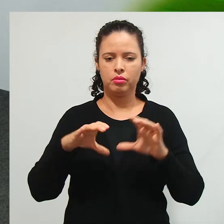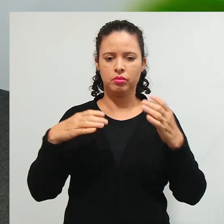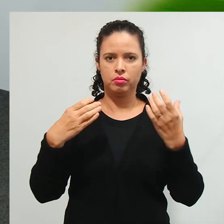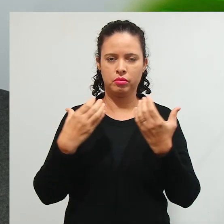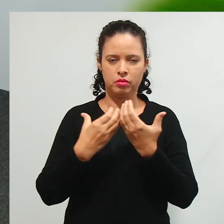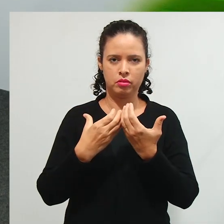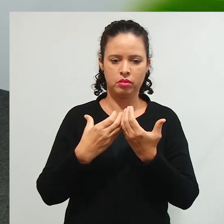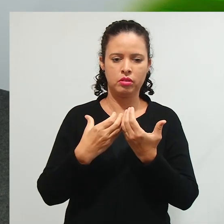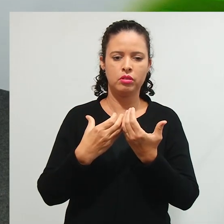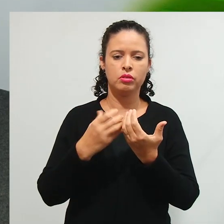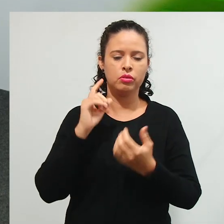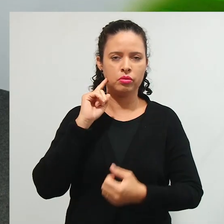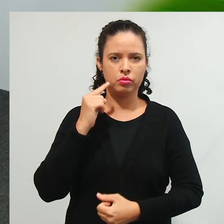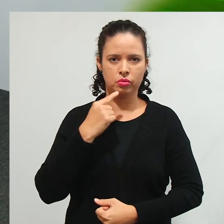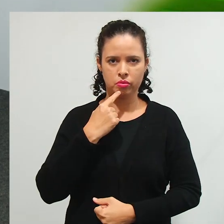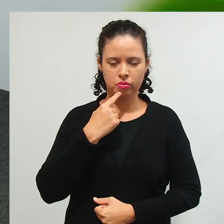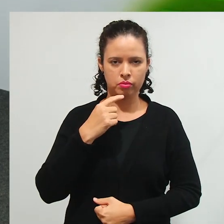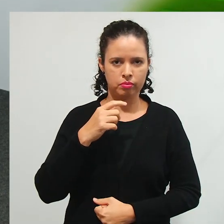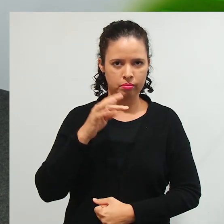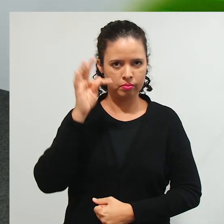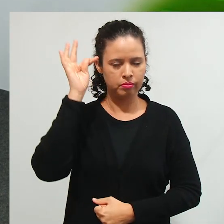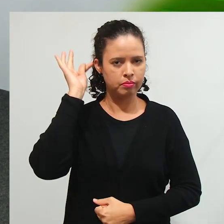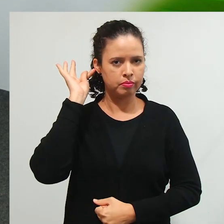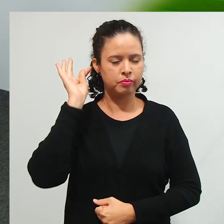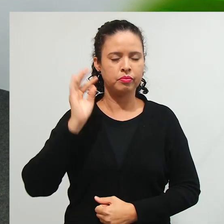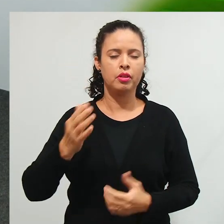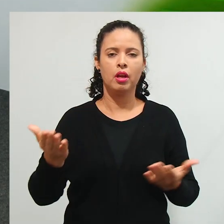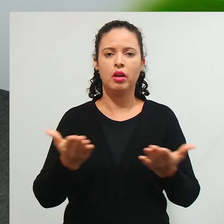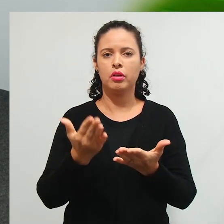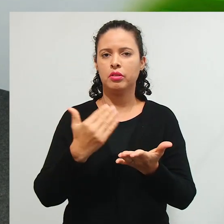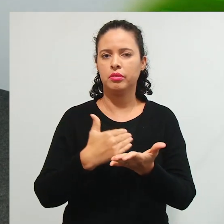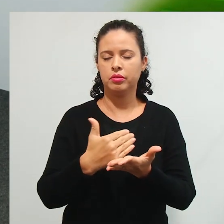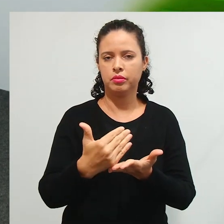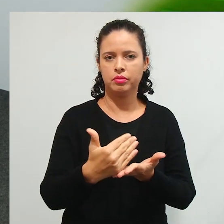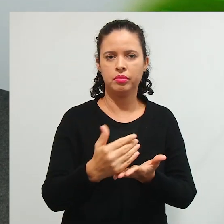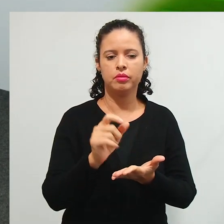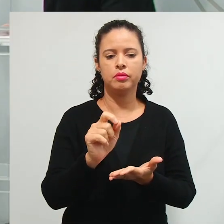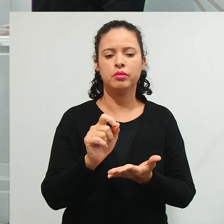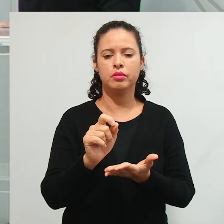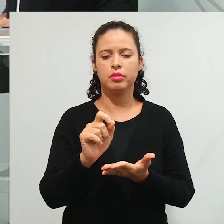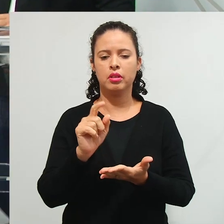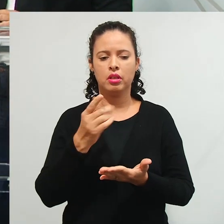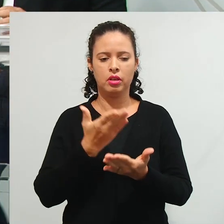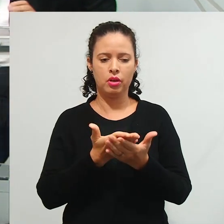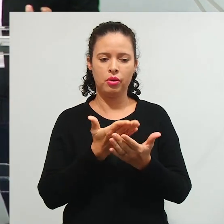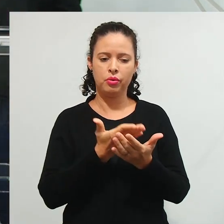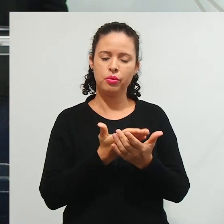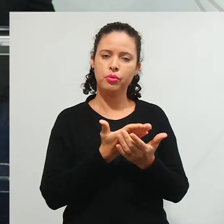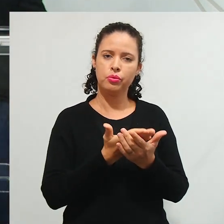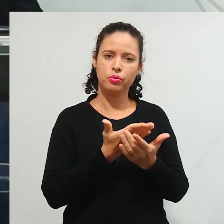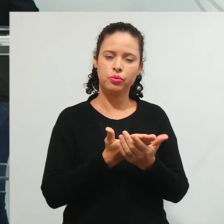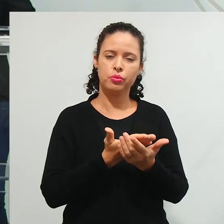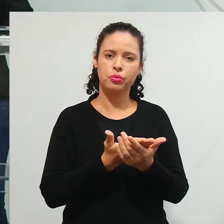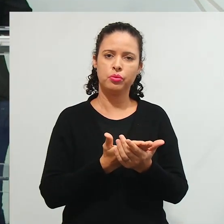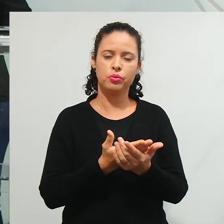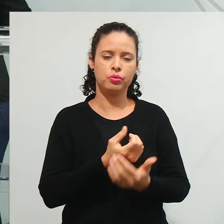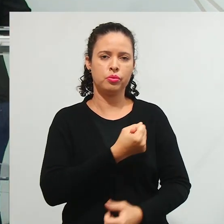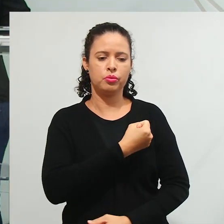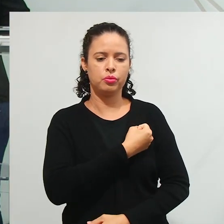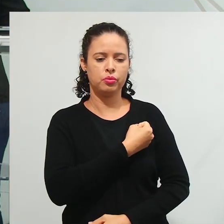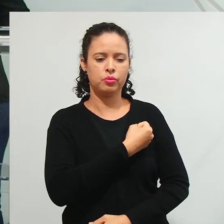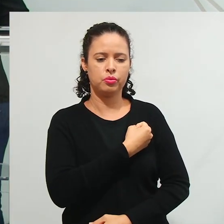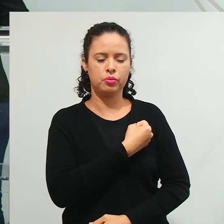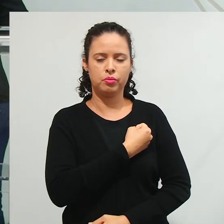surda é este. Bom, agora vamos dar continuidade à nossa aula